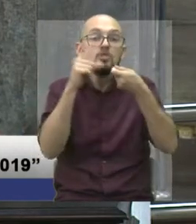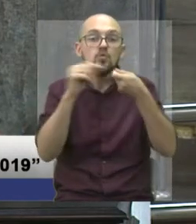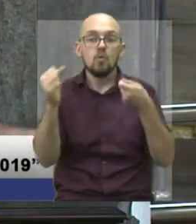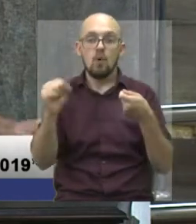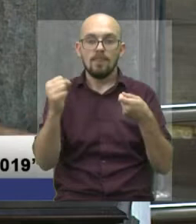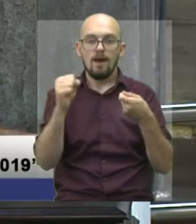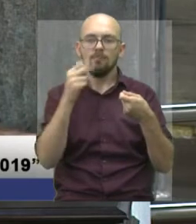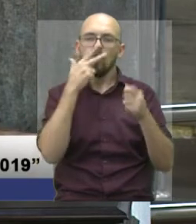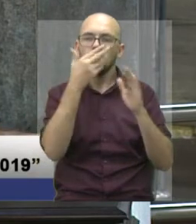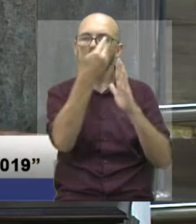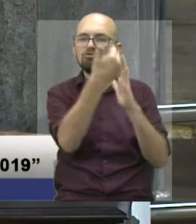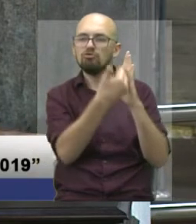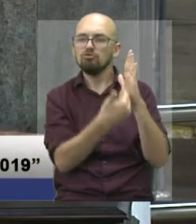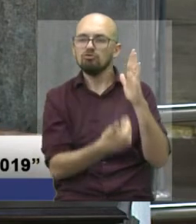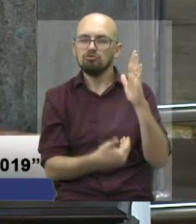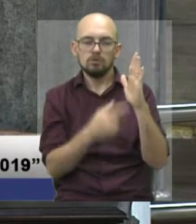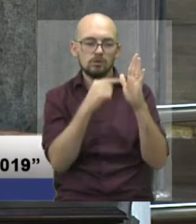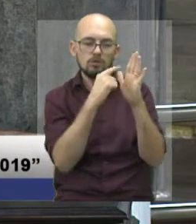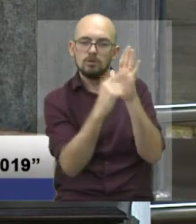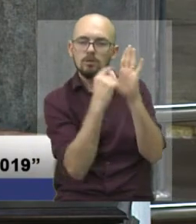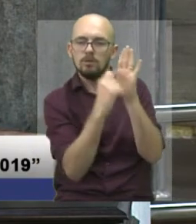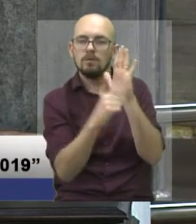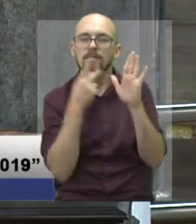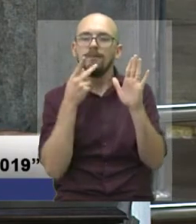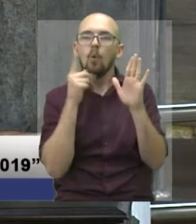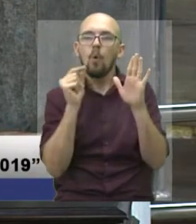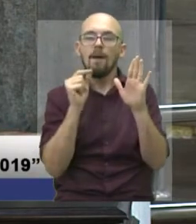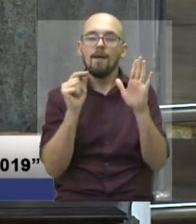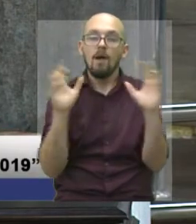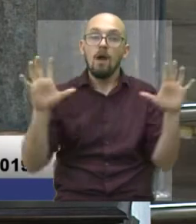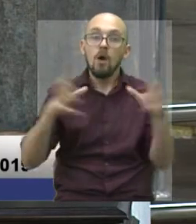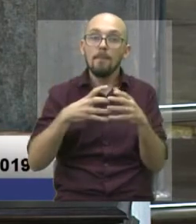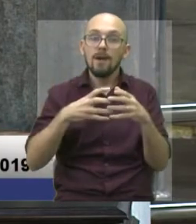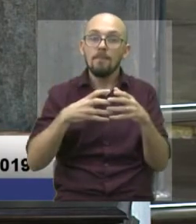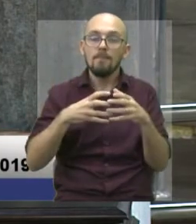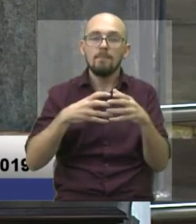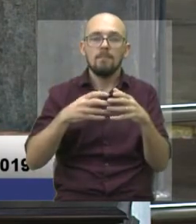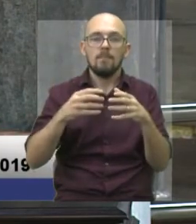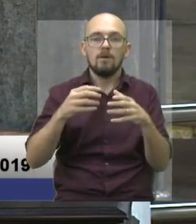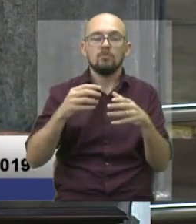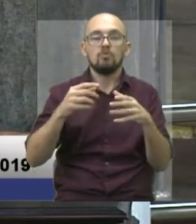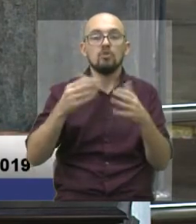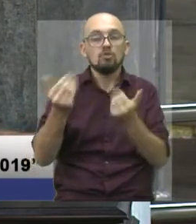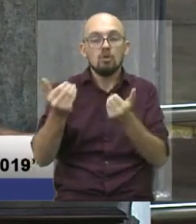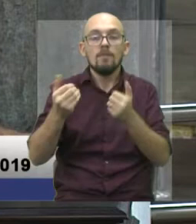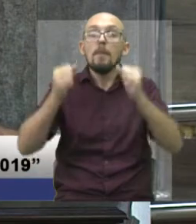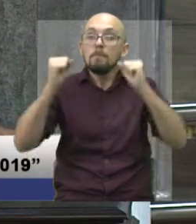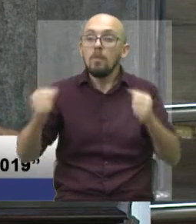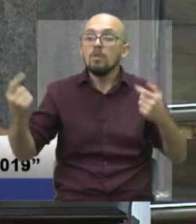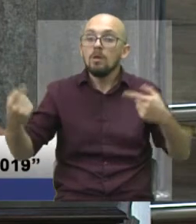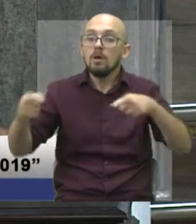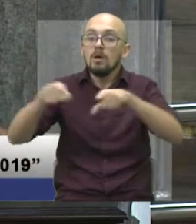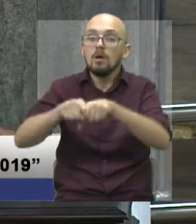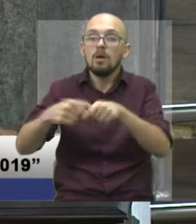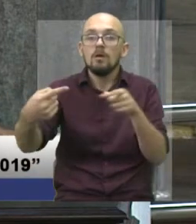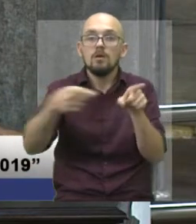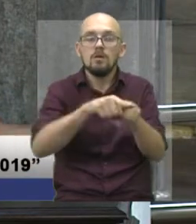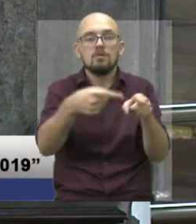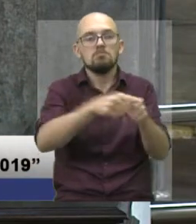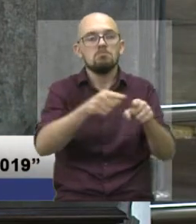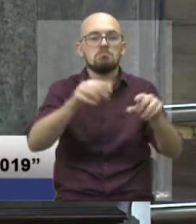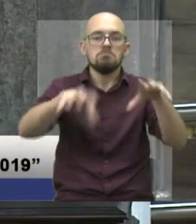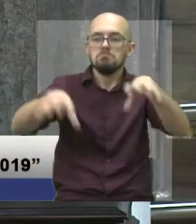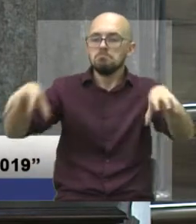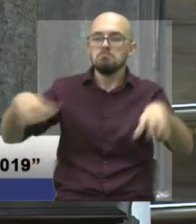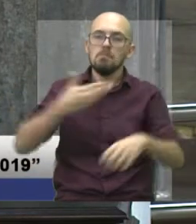lá pela legislação, propõe que o Parlamento Jovem Jauense pode fazer parcerias com entidades públicas e privadas.